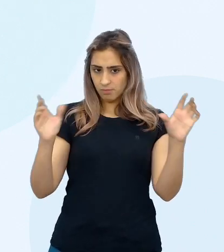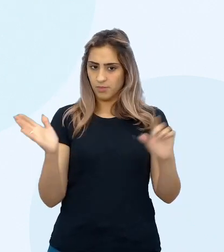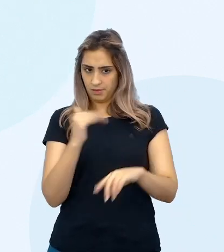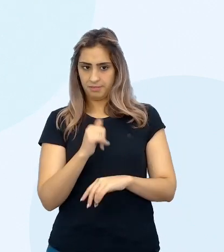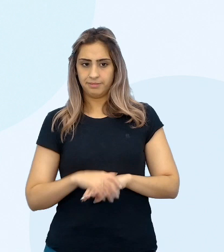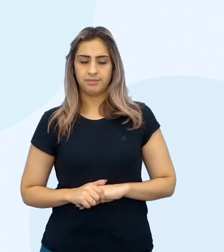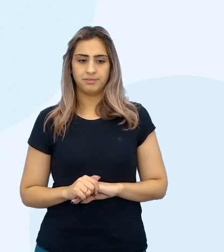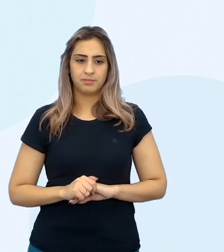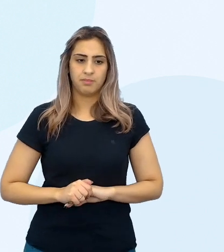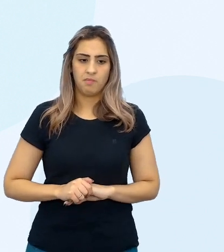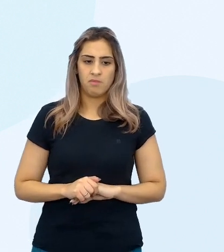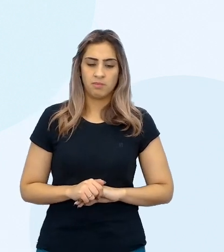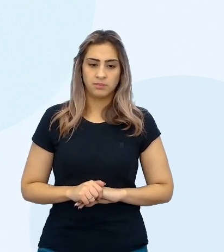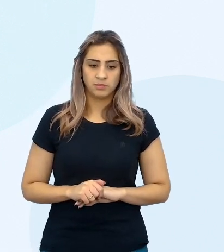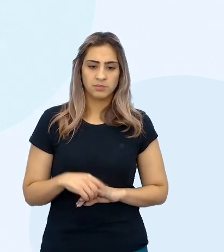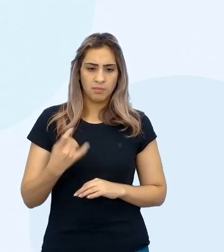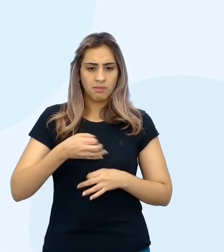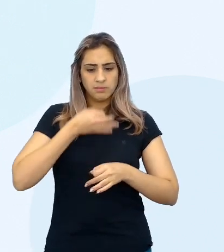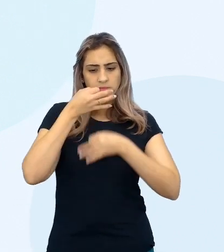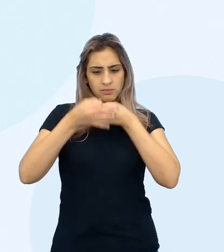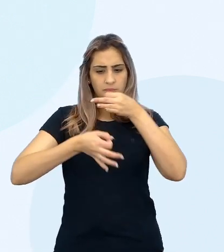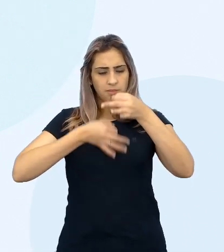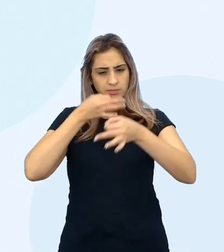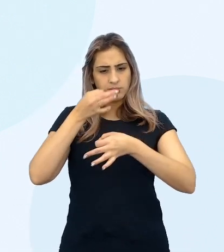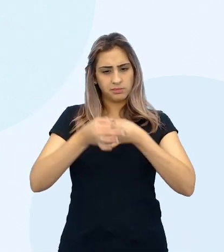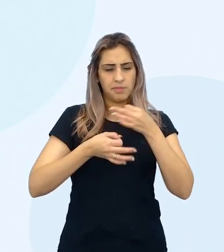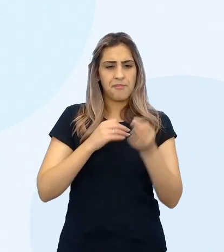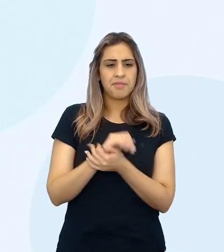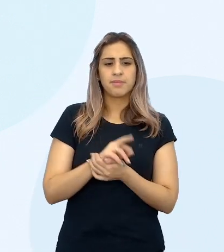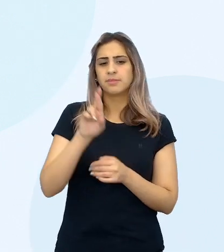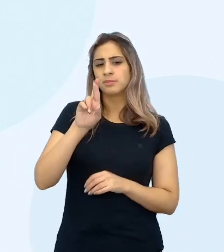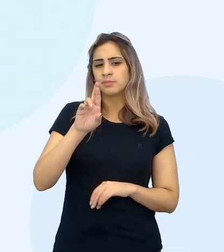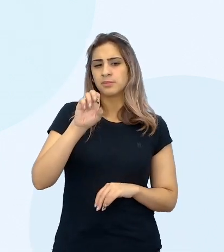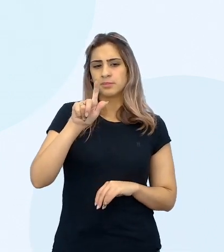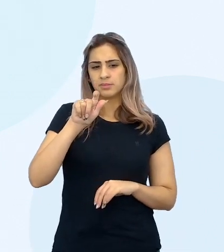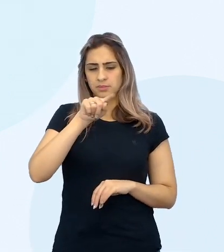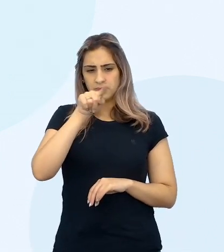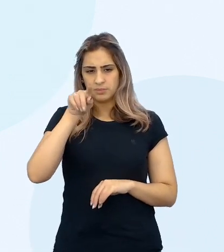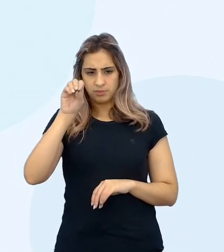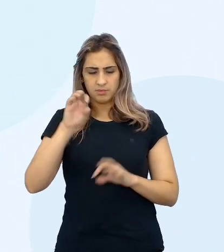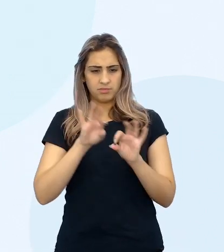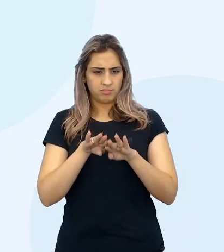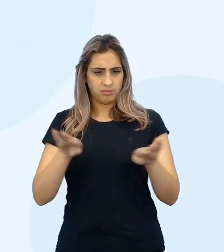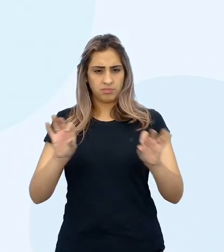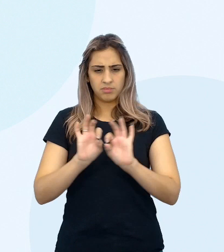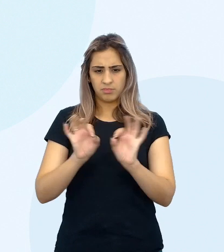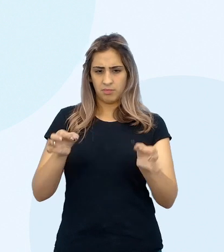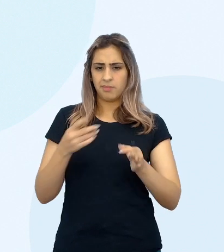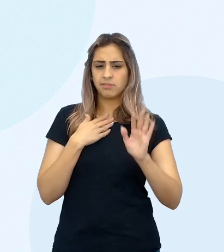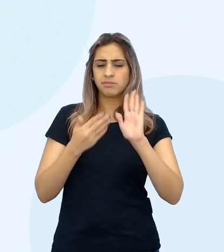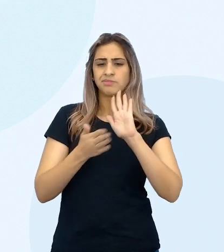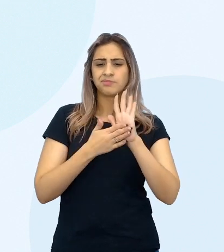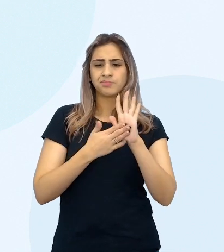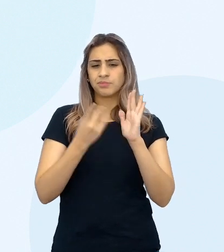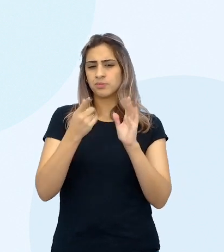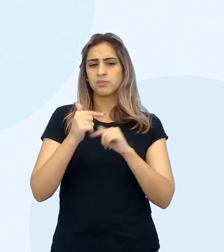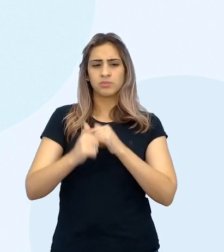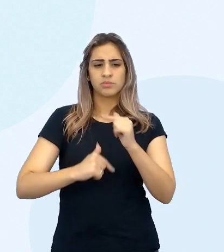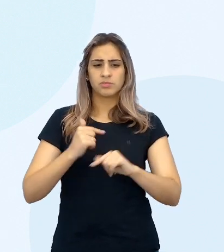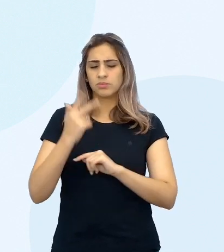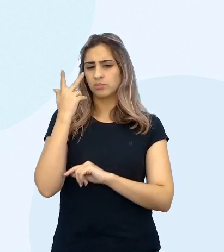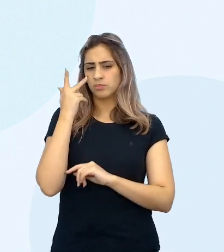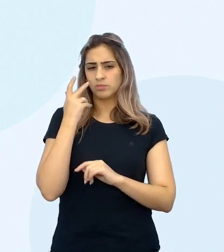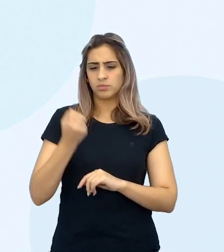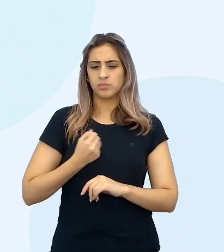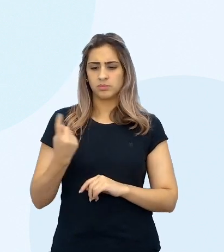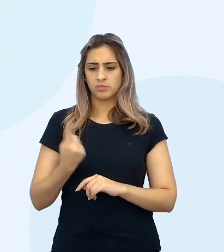lá, tá? Depois a gente faz os comentários que acharem pertinentes aí. A regressão linear simples é utilizada para determinar uma função polinomial